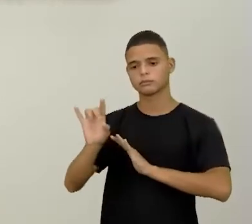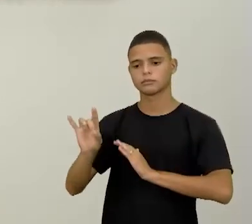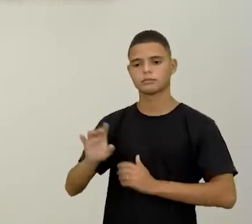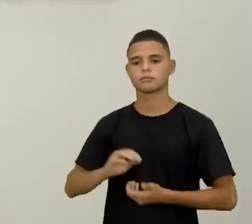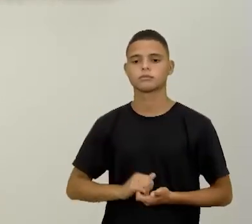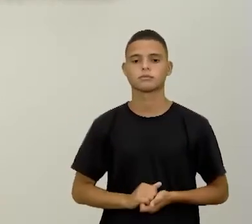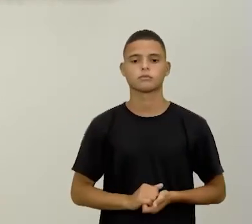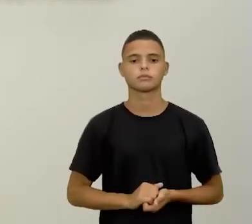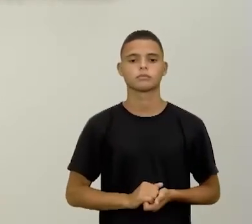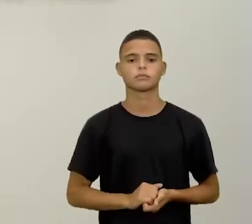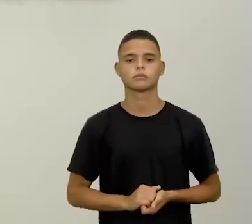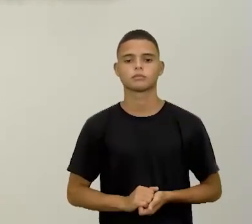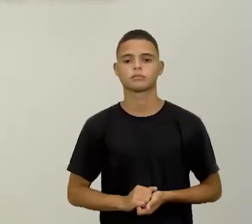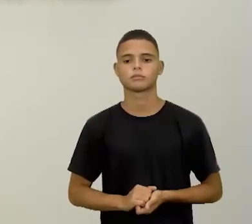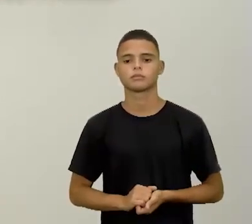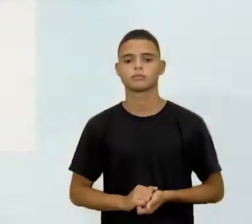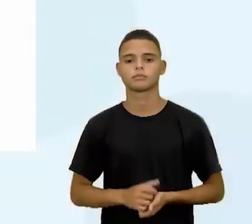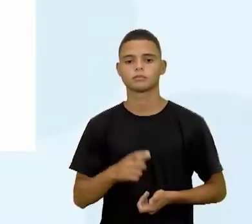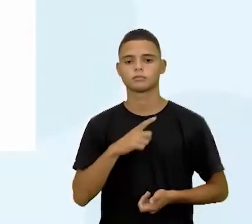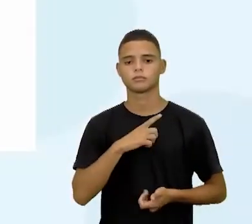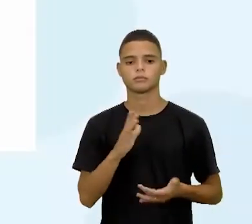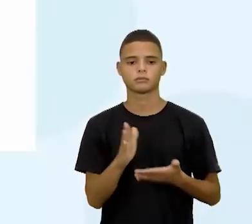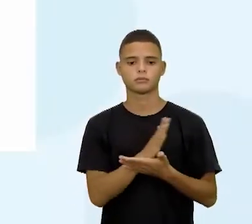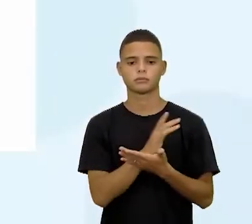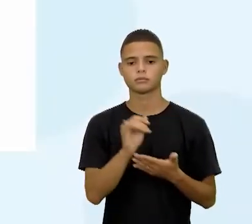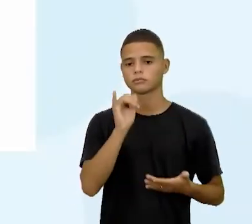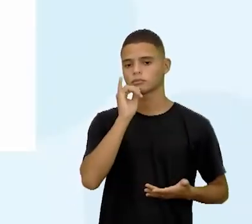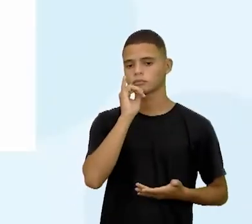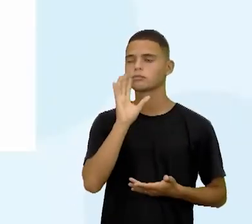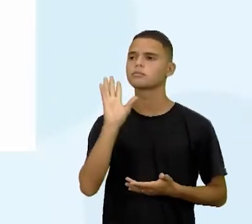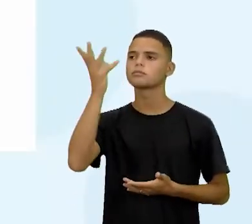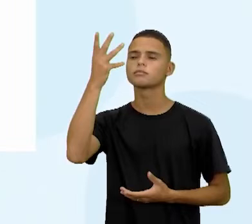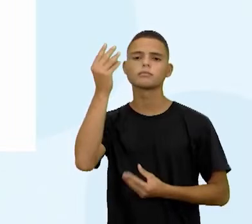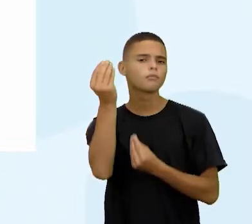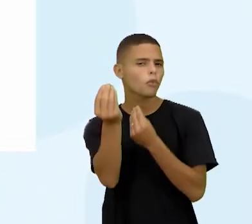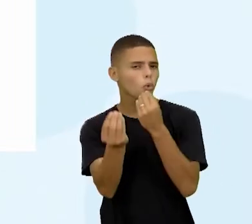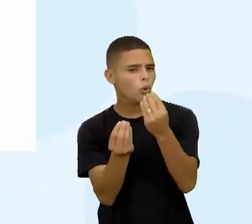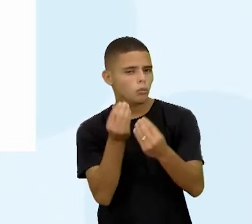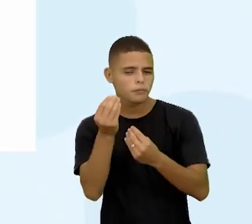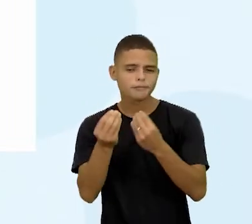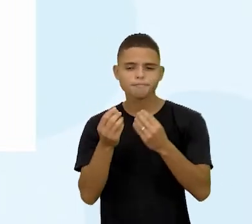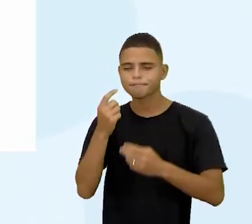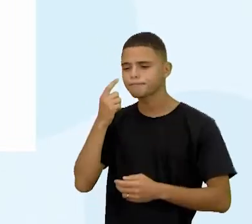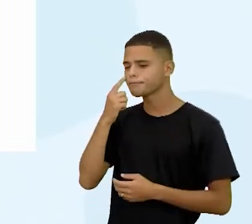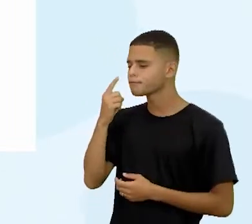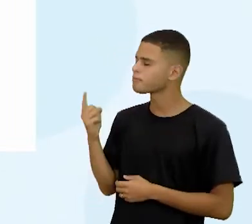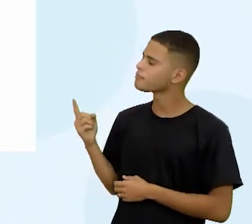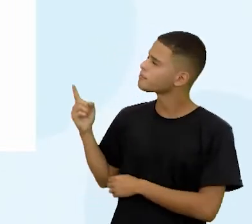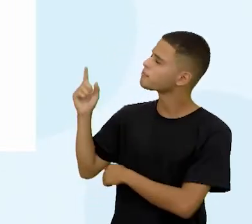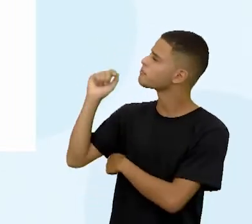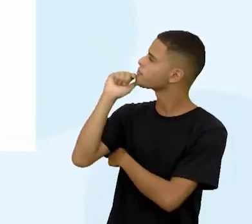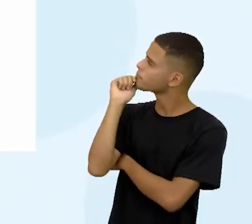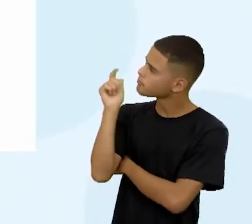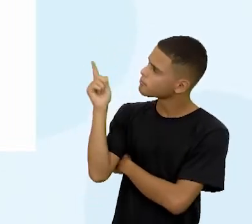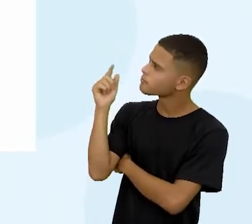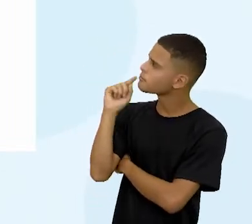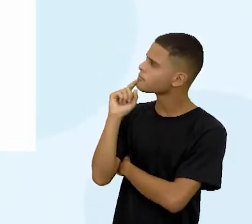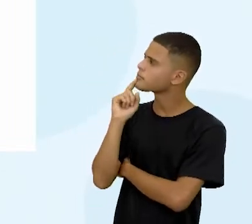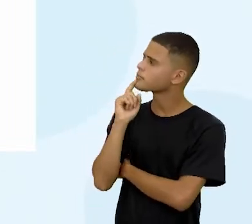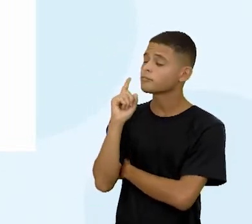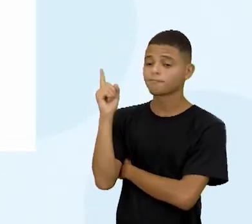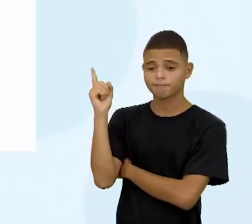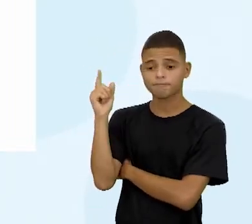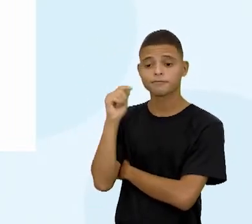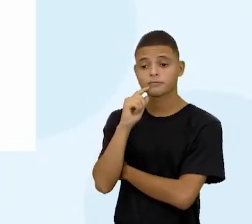vocês. Aqui eu tenho os exemplos, né? Como acontece. E aí, se vocês olharem, dá para ver que um